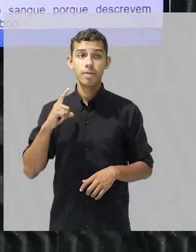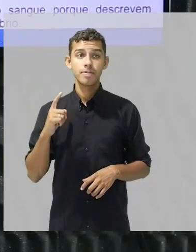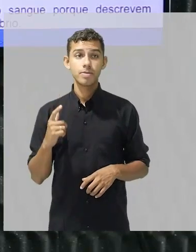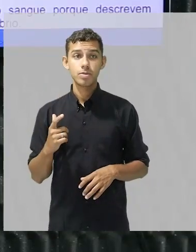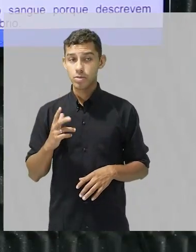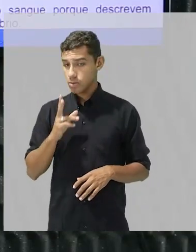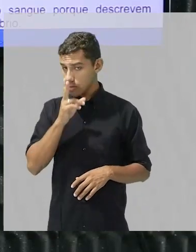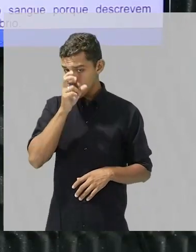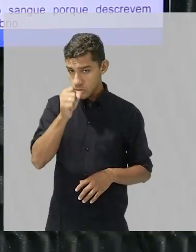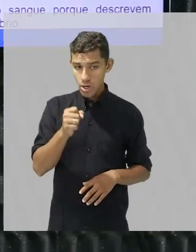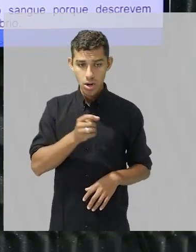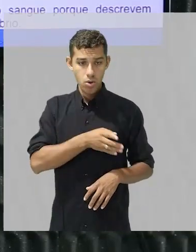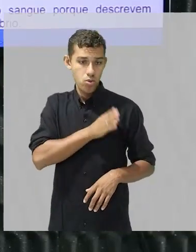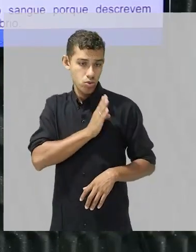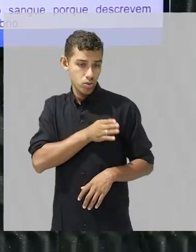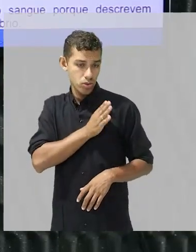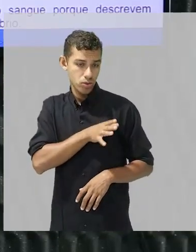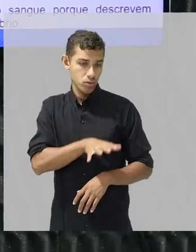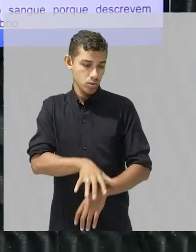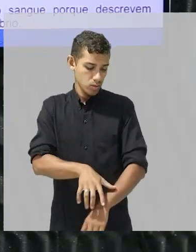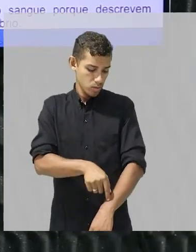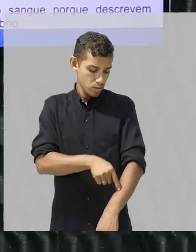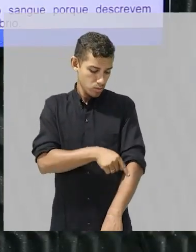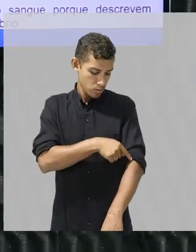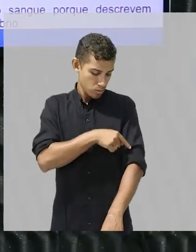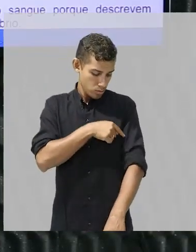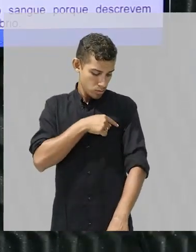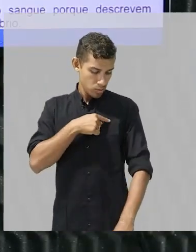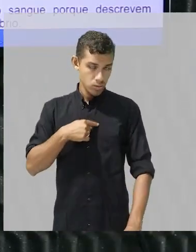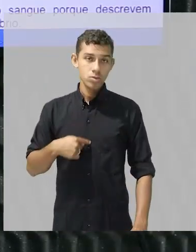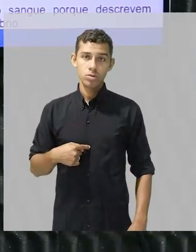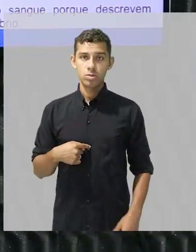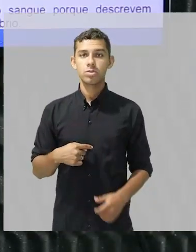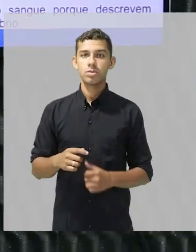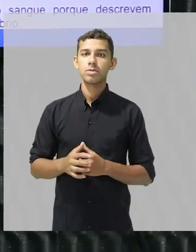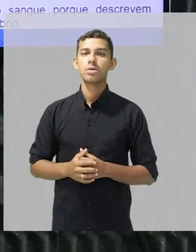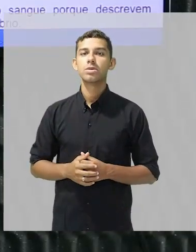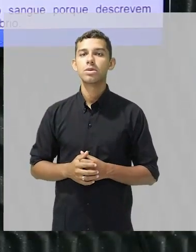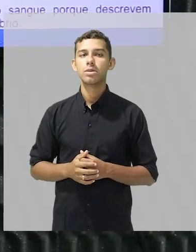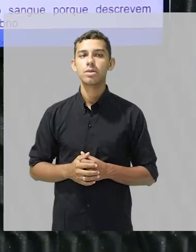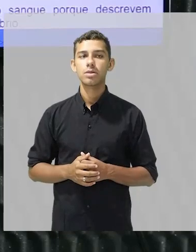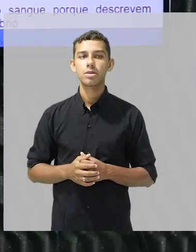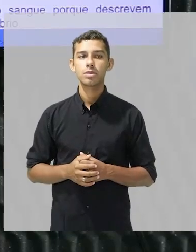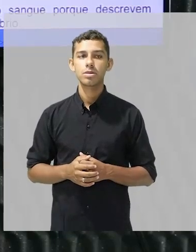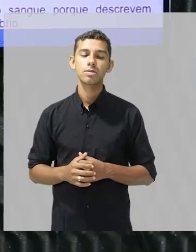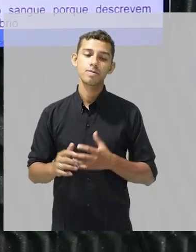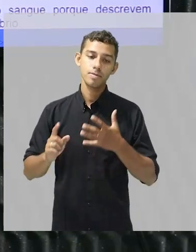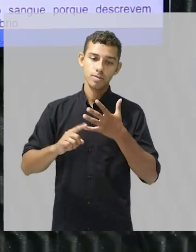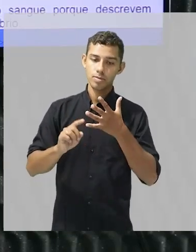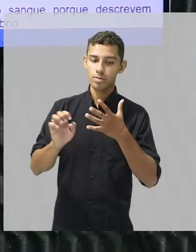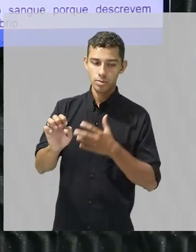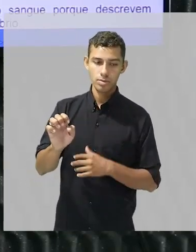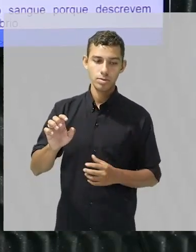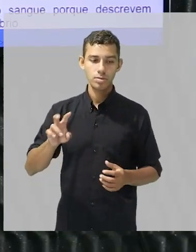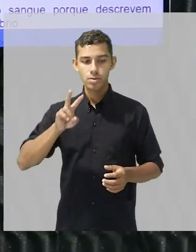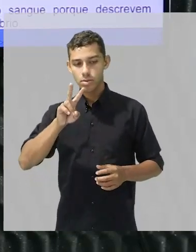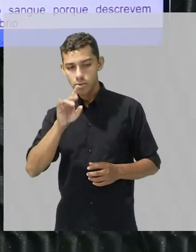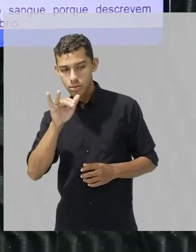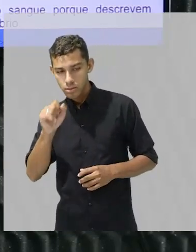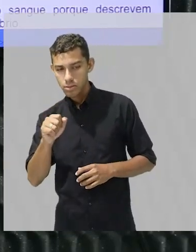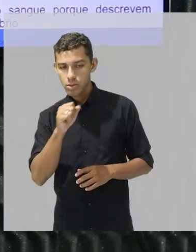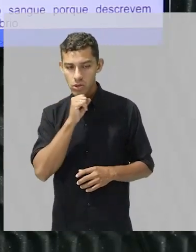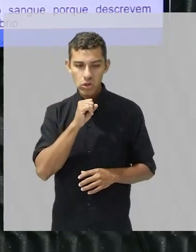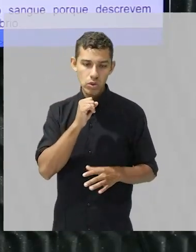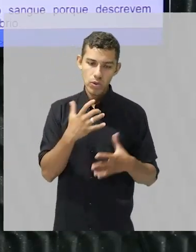pressão, né, vai ser o coração, através dos seus batimentos, ok? E aí a letra E, ele fala que as veias